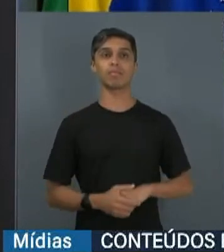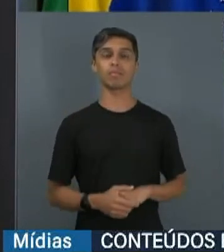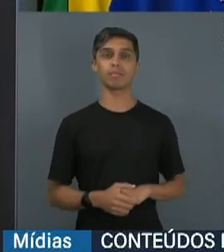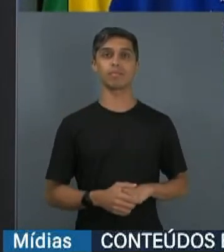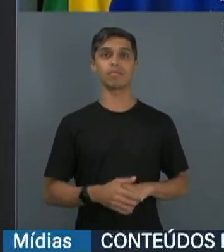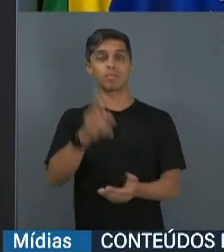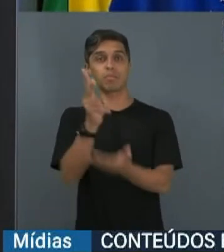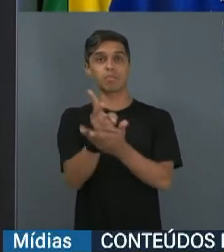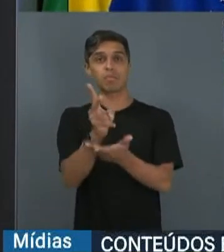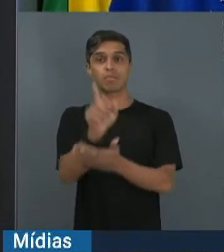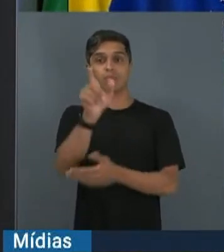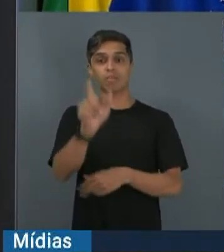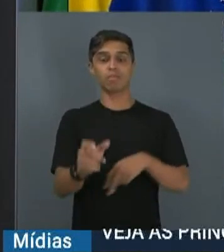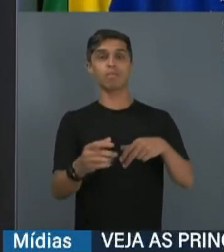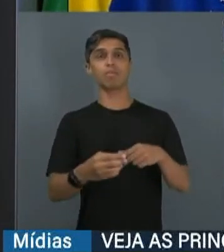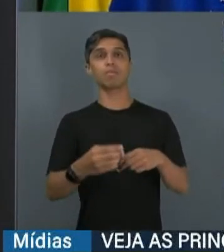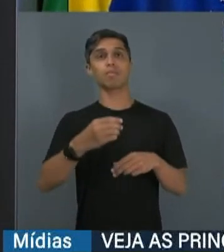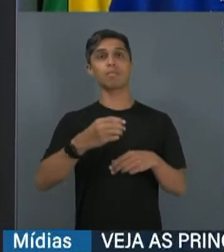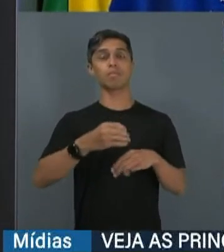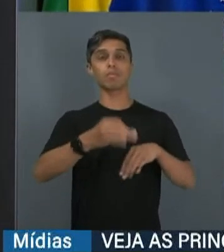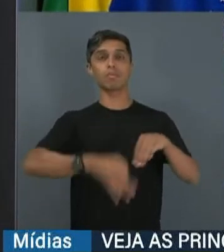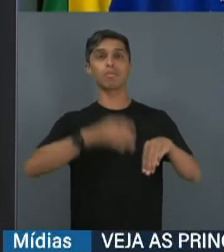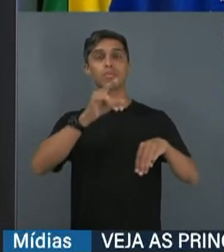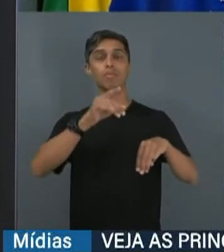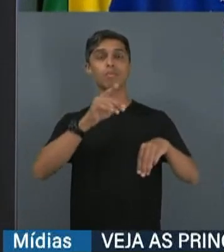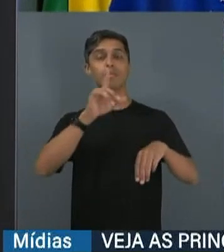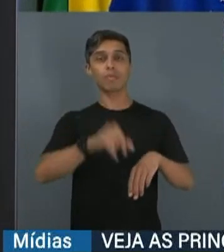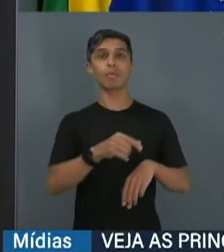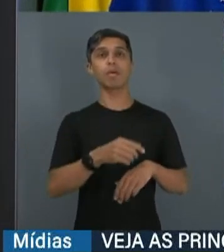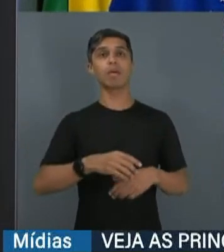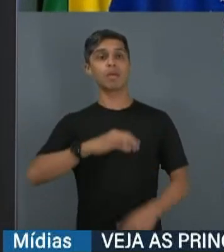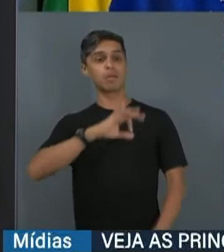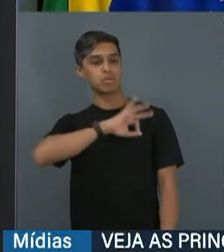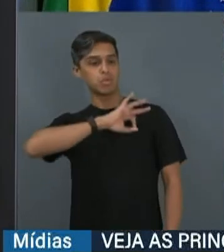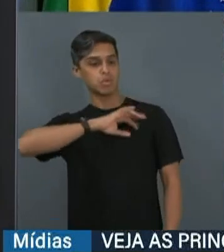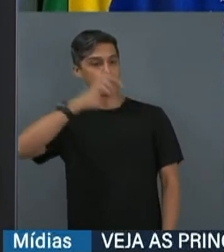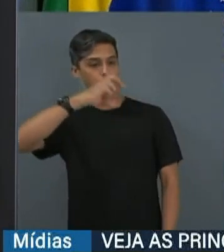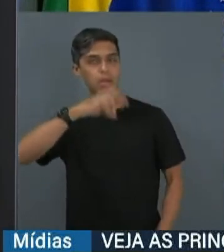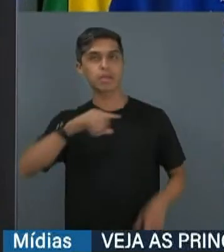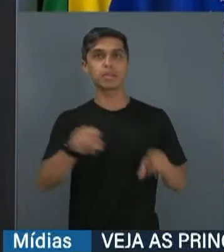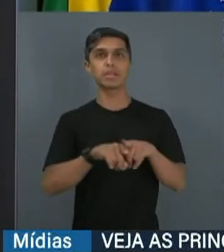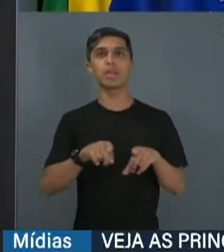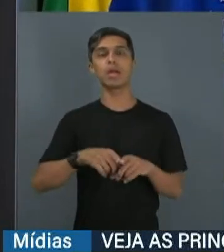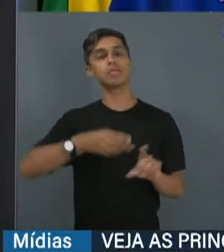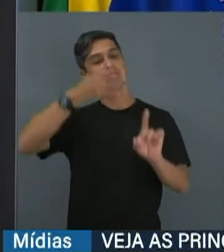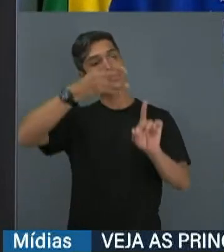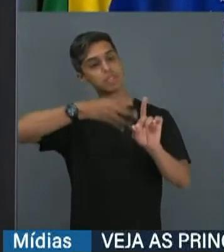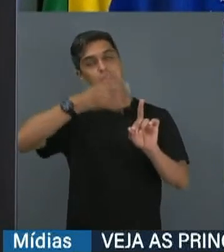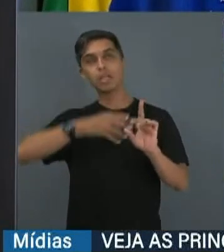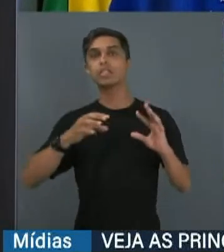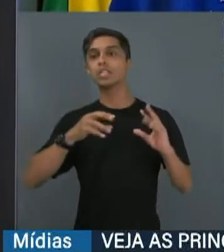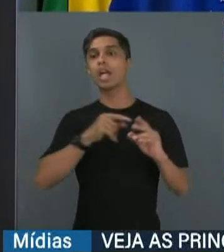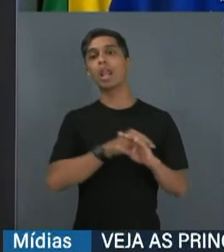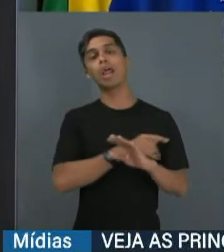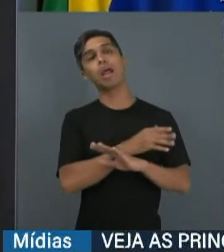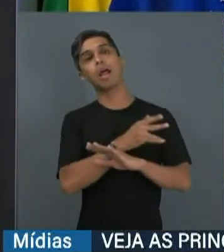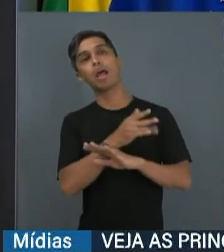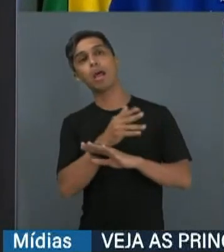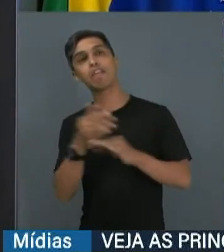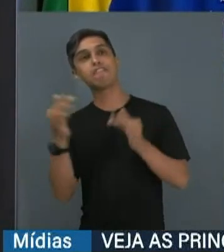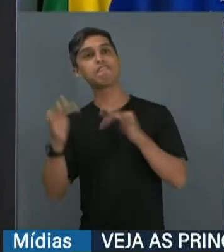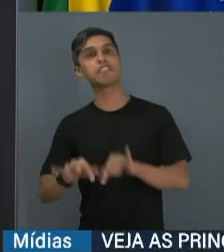o mesmo ministro é o delegado, o mesmo ministro é o promotor. Um inquérito sem fim é de